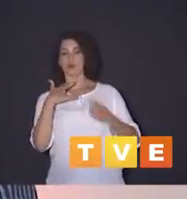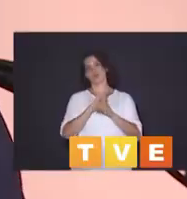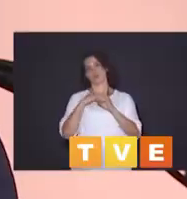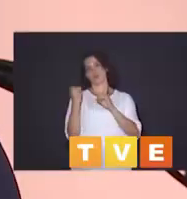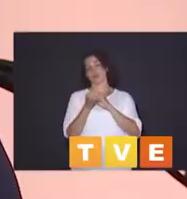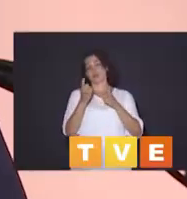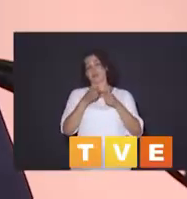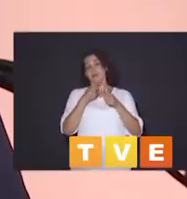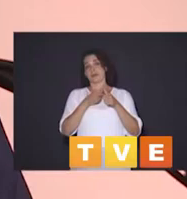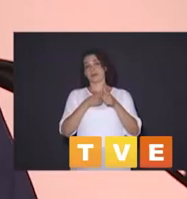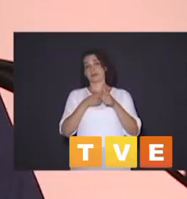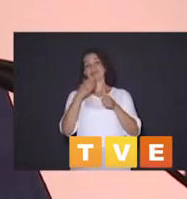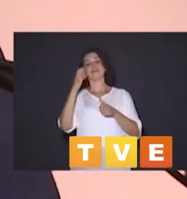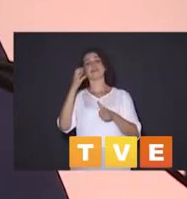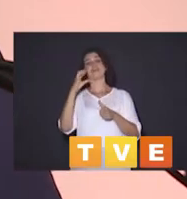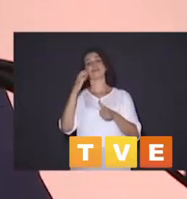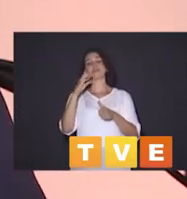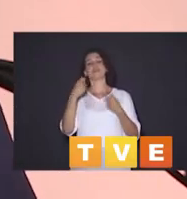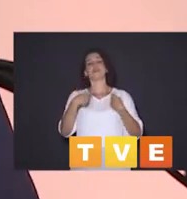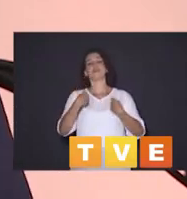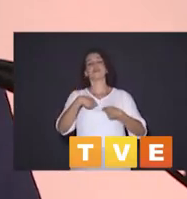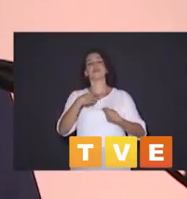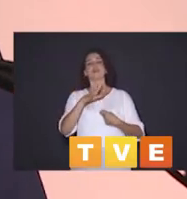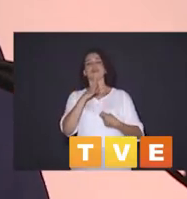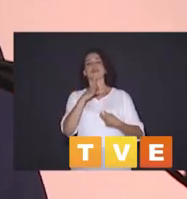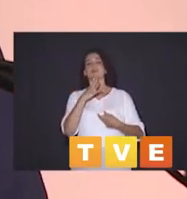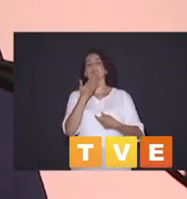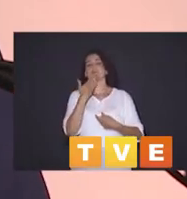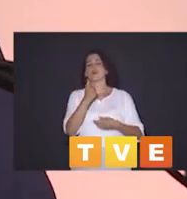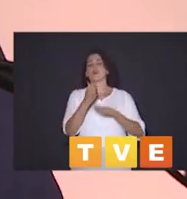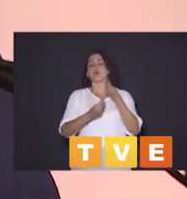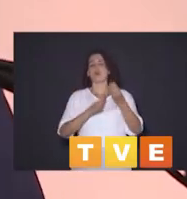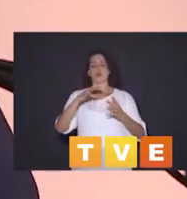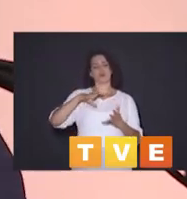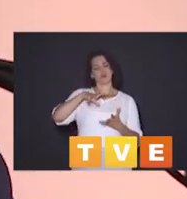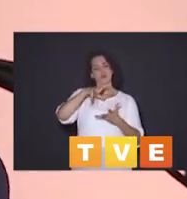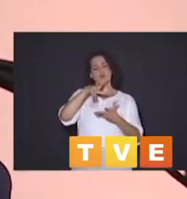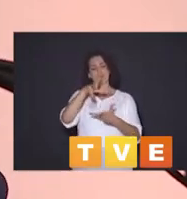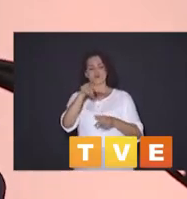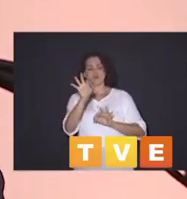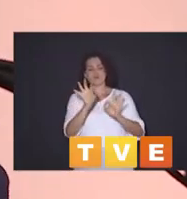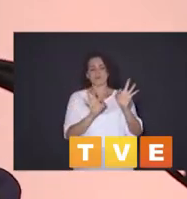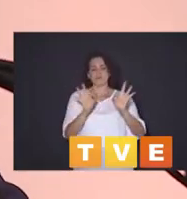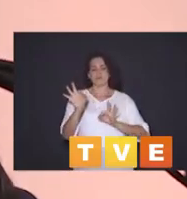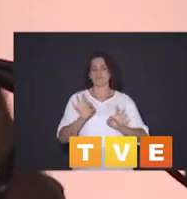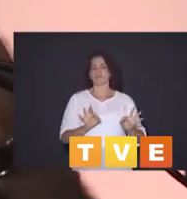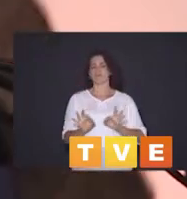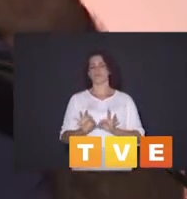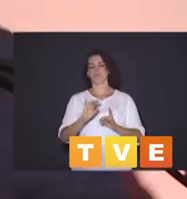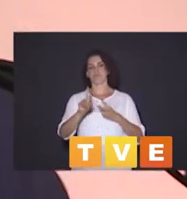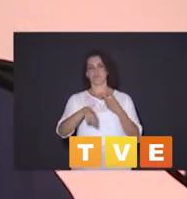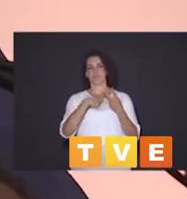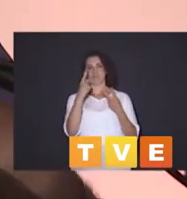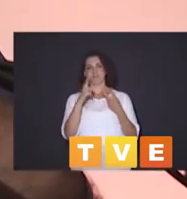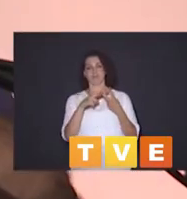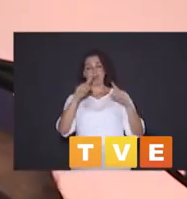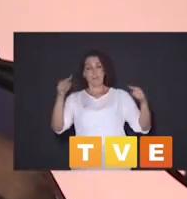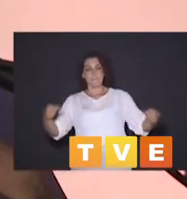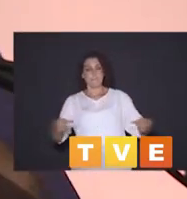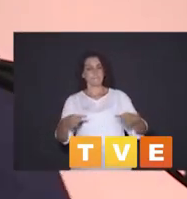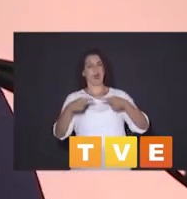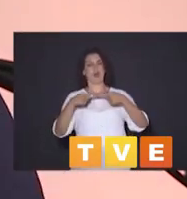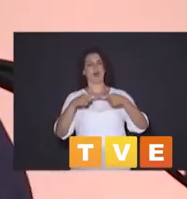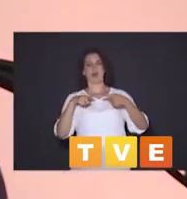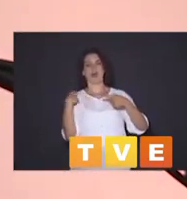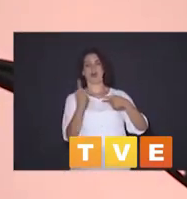imediata vamos conhecer melhor o funcionamento do nosso planeta segundo ela está ligada diretamente com a